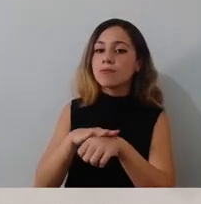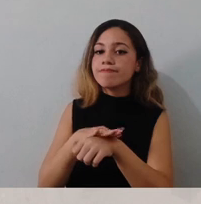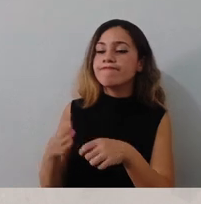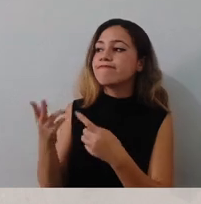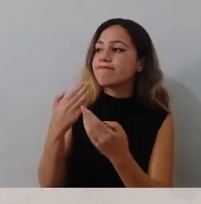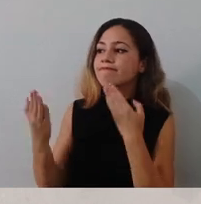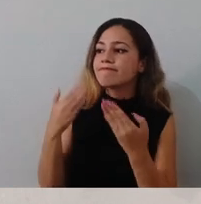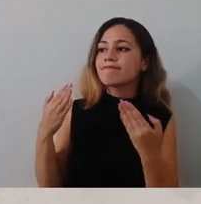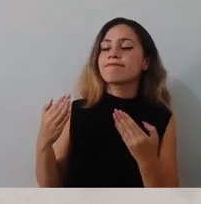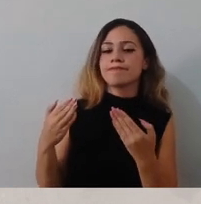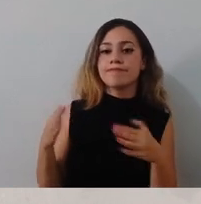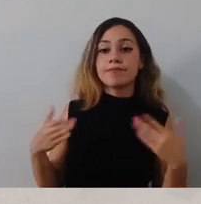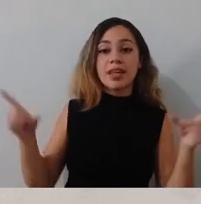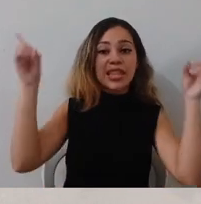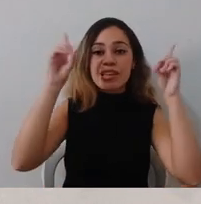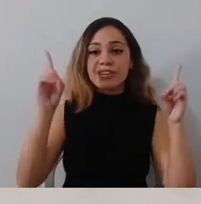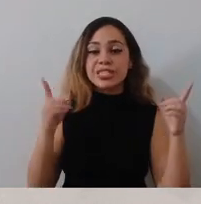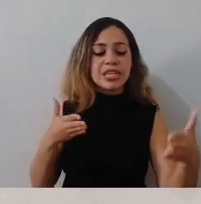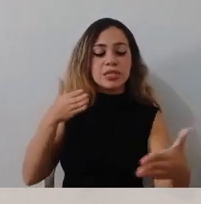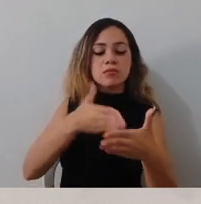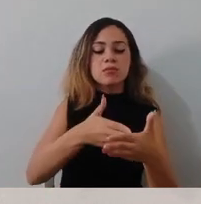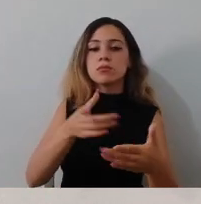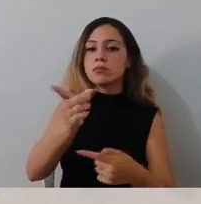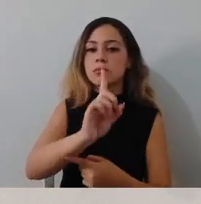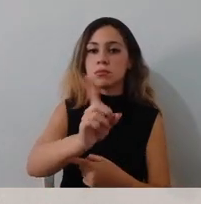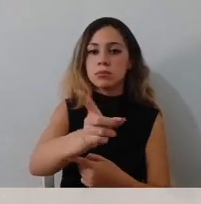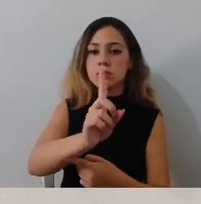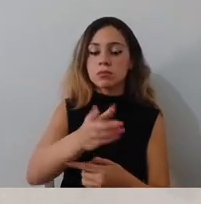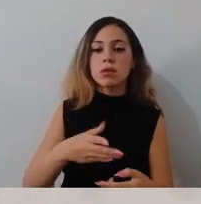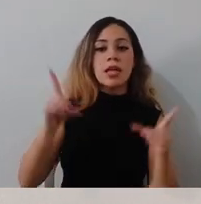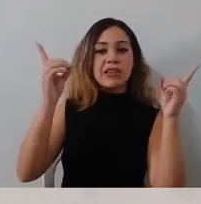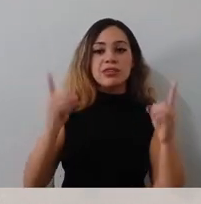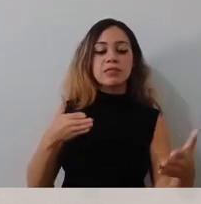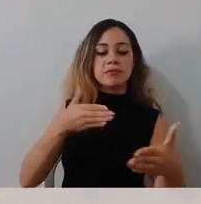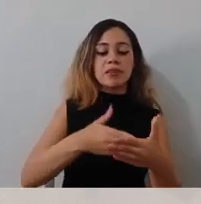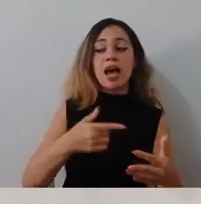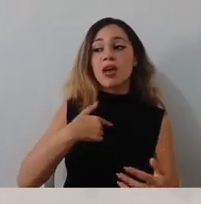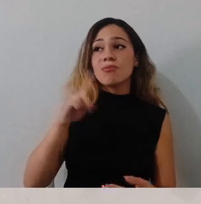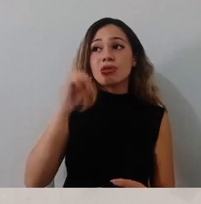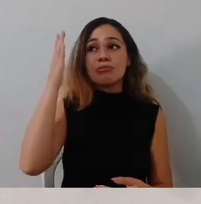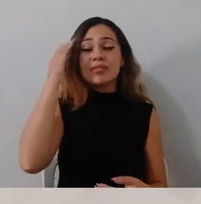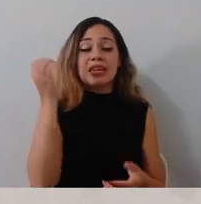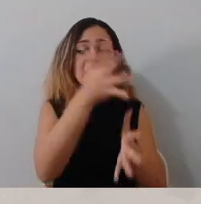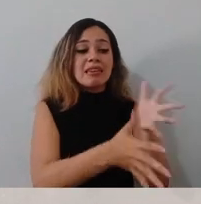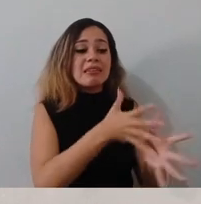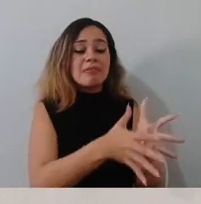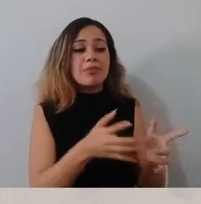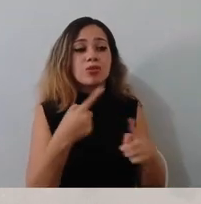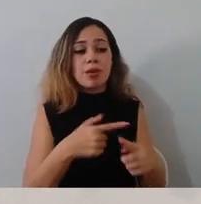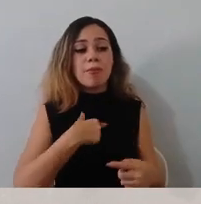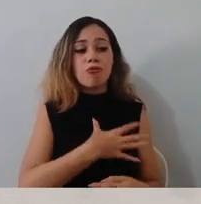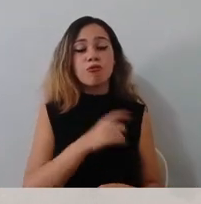Não é a deficiência que impõe limites. Nós mesmos colocamos limites. Eu não sei falar com meu filho que é